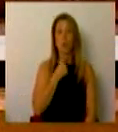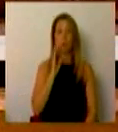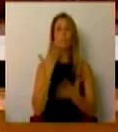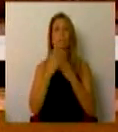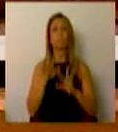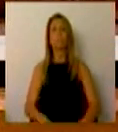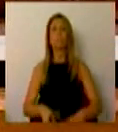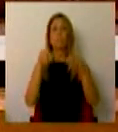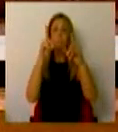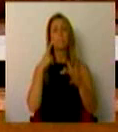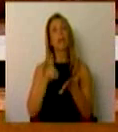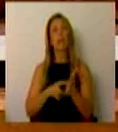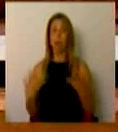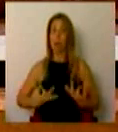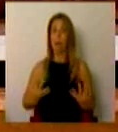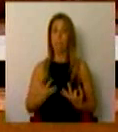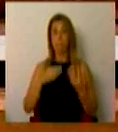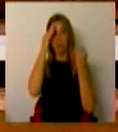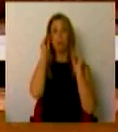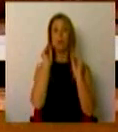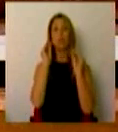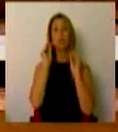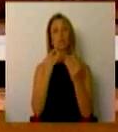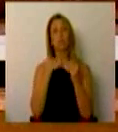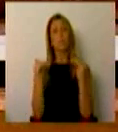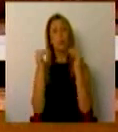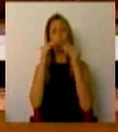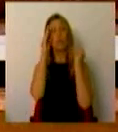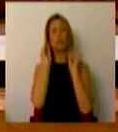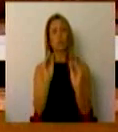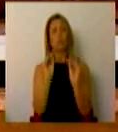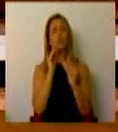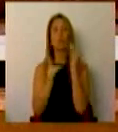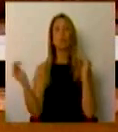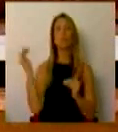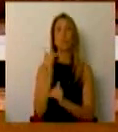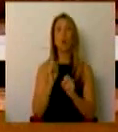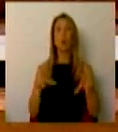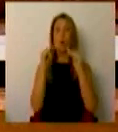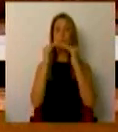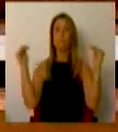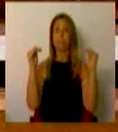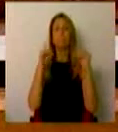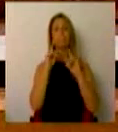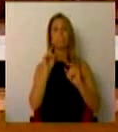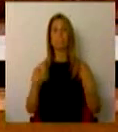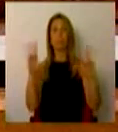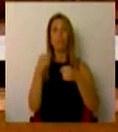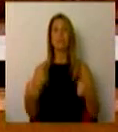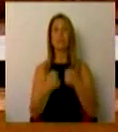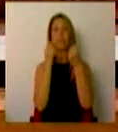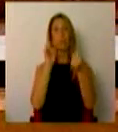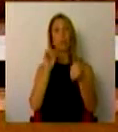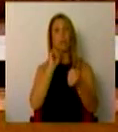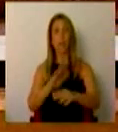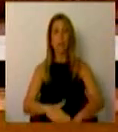e acreditação de ciclos de estudo no ensino superior para um novo patamar de exigência, novos desafios de qualidade, em termos